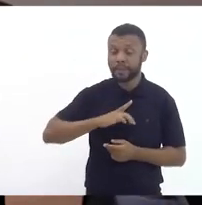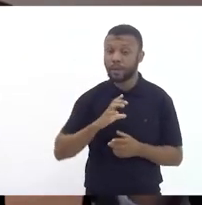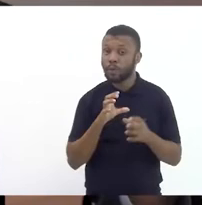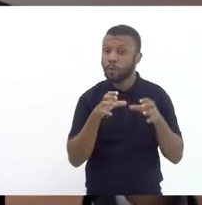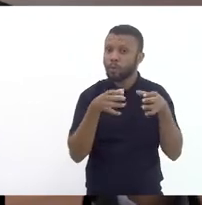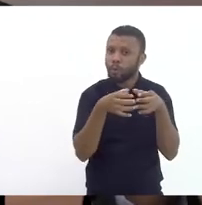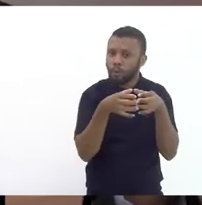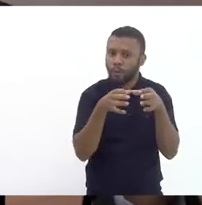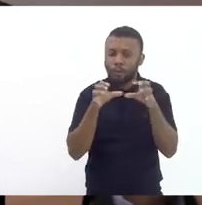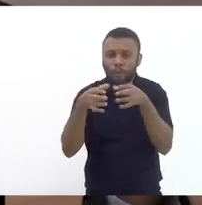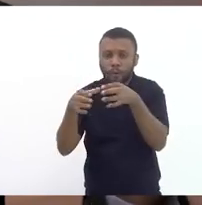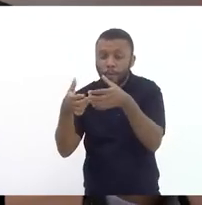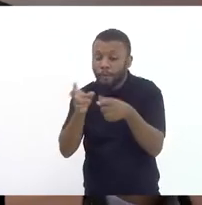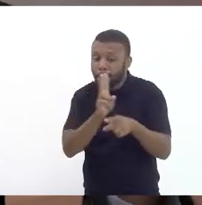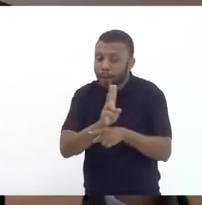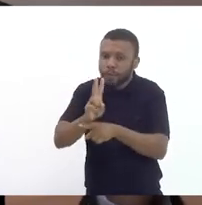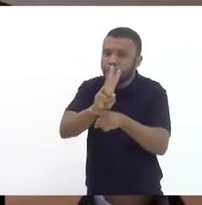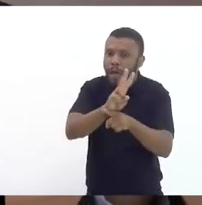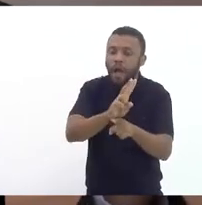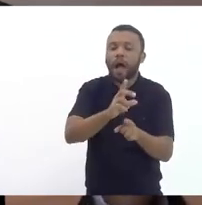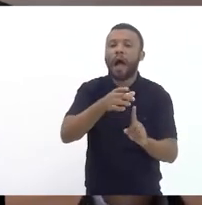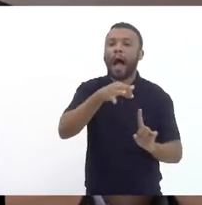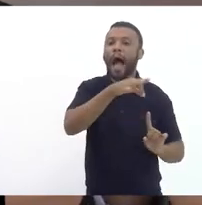estações. Entendi.